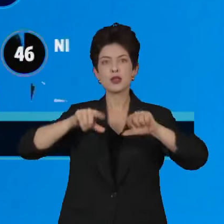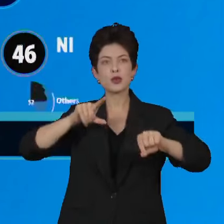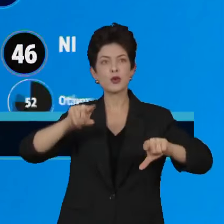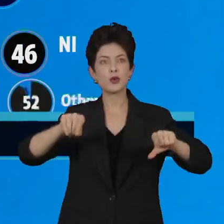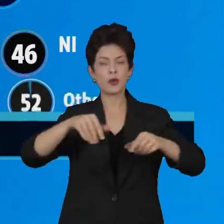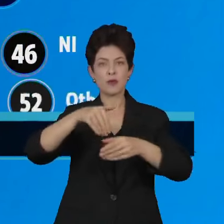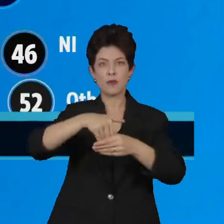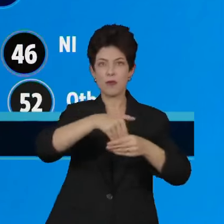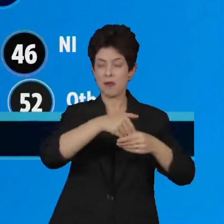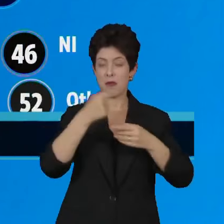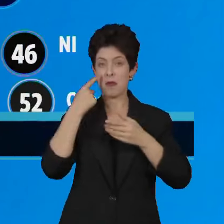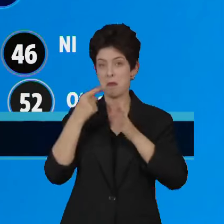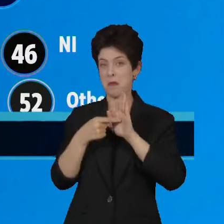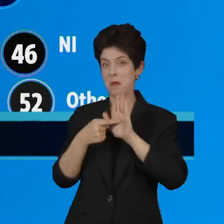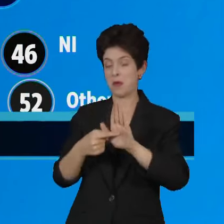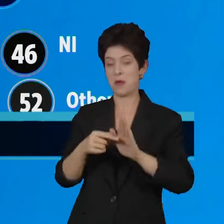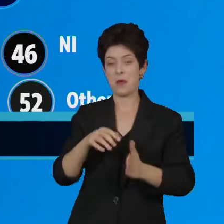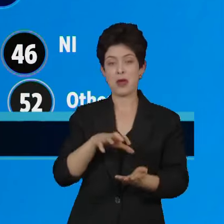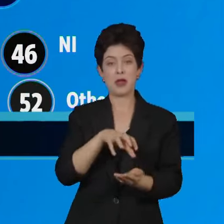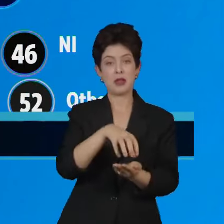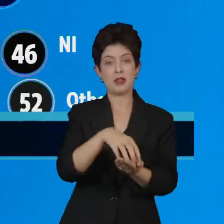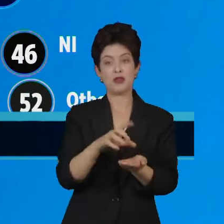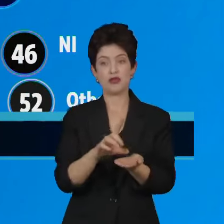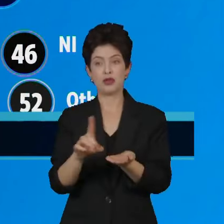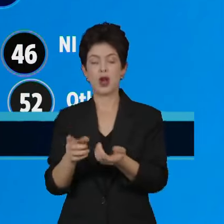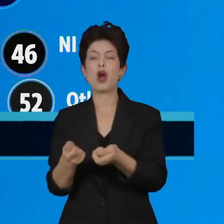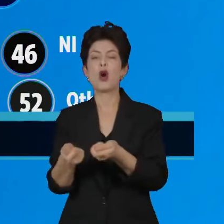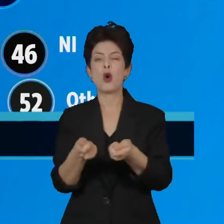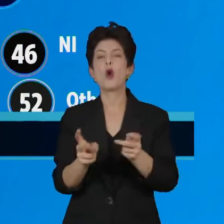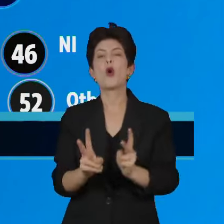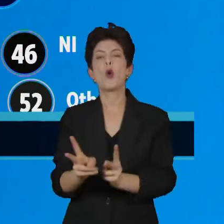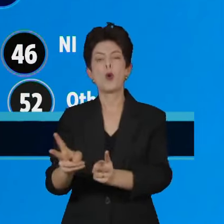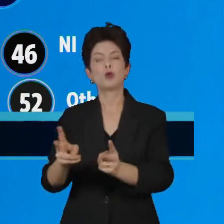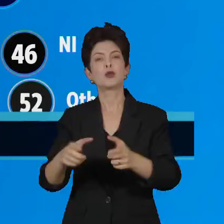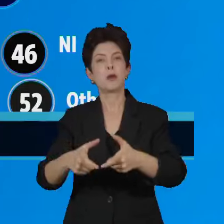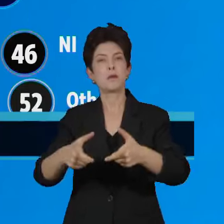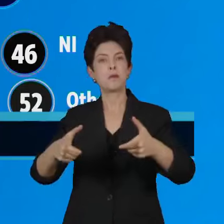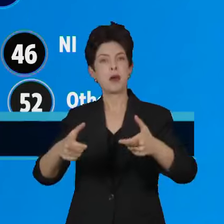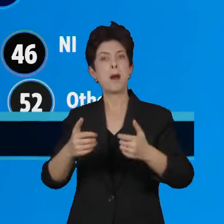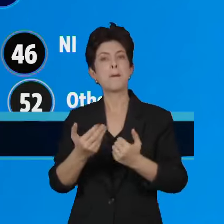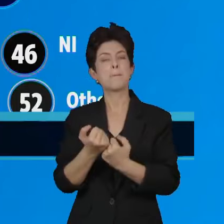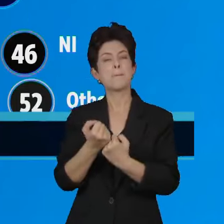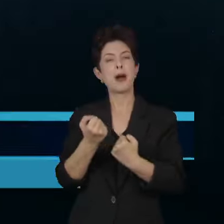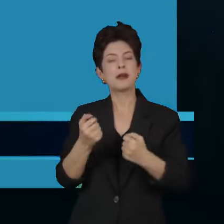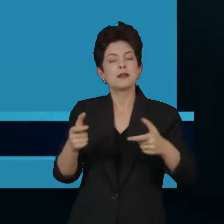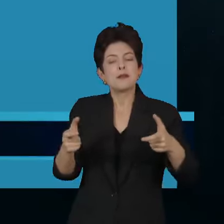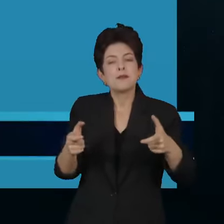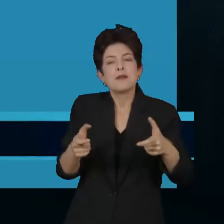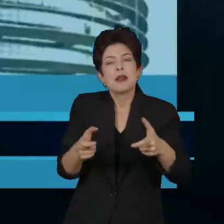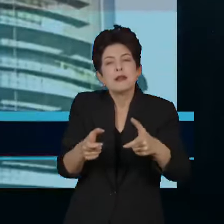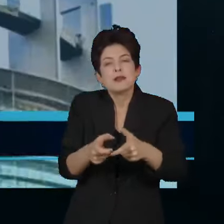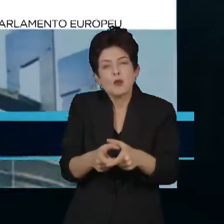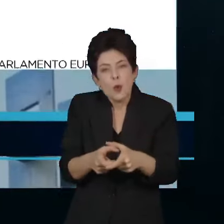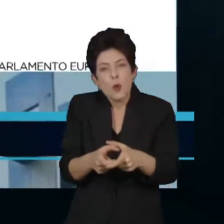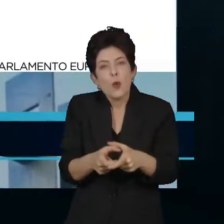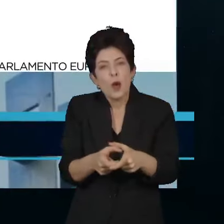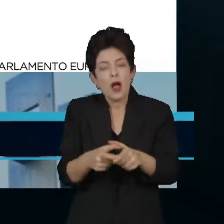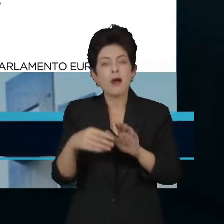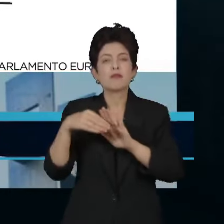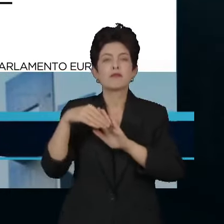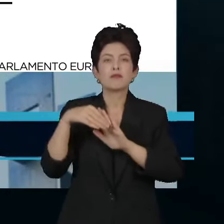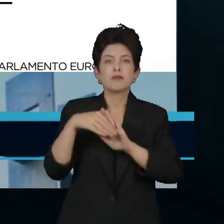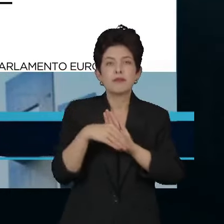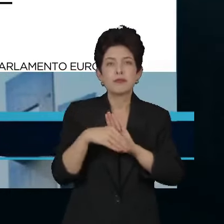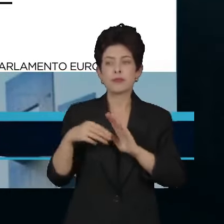parciais indicam que a centro-direita deve manter o controle do bloco, mas com uma participação menor, caindo dos